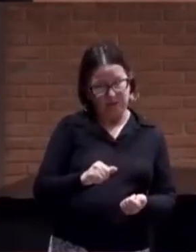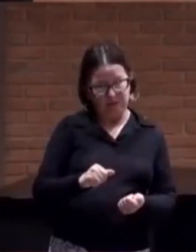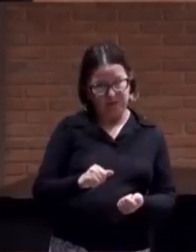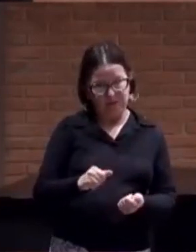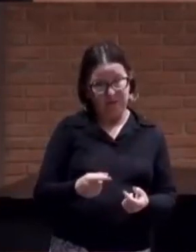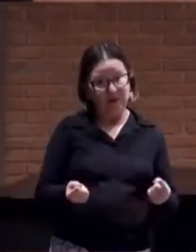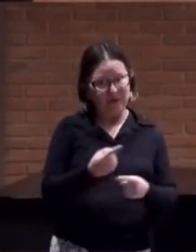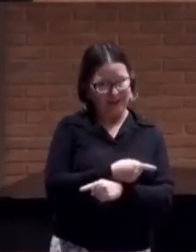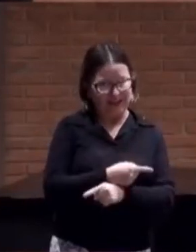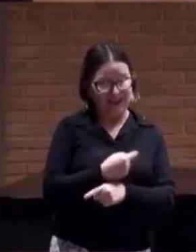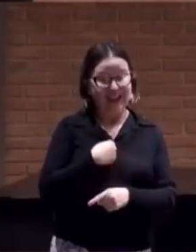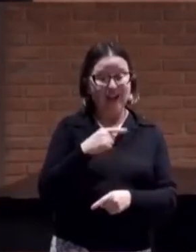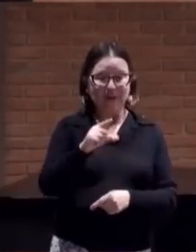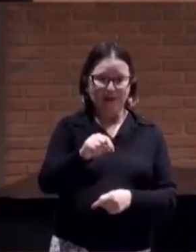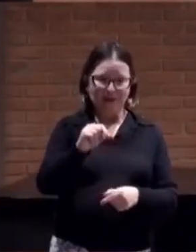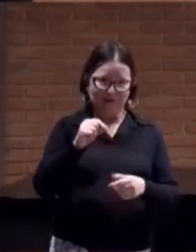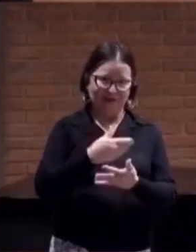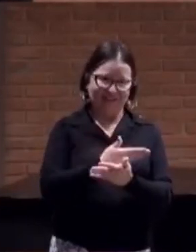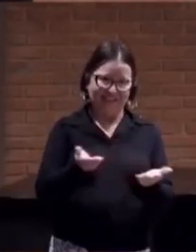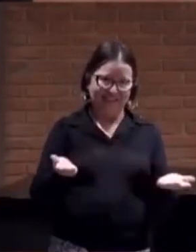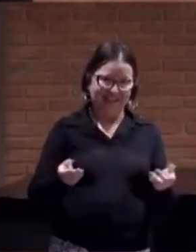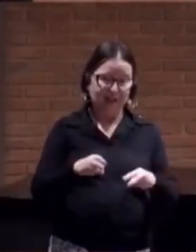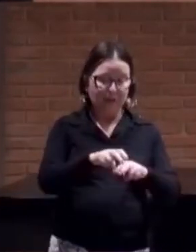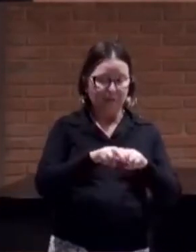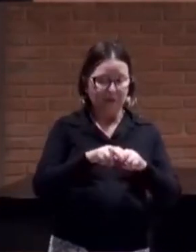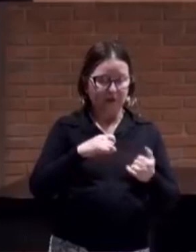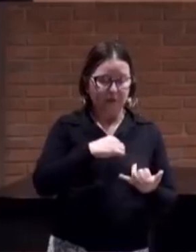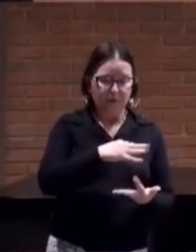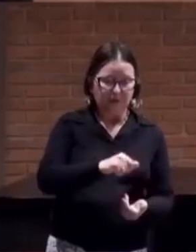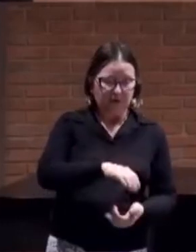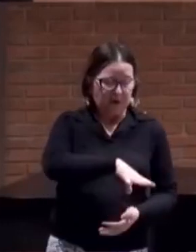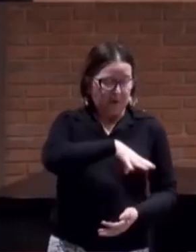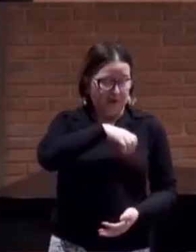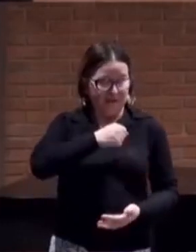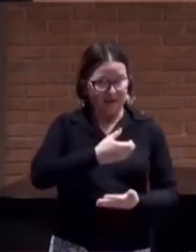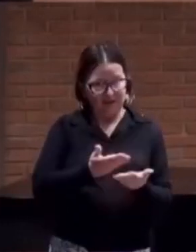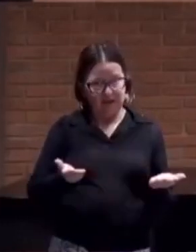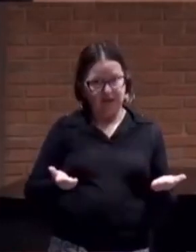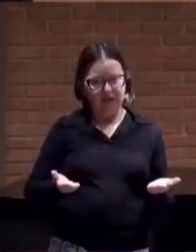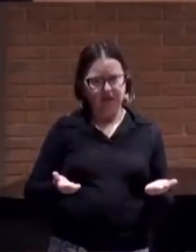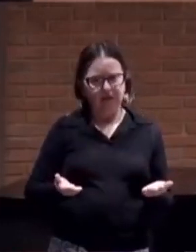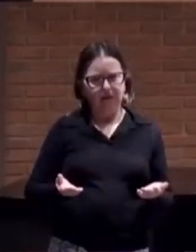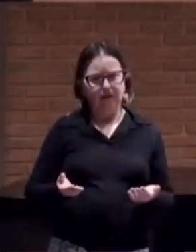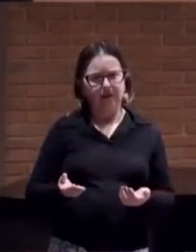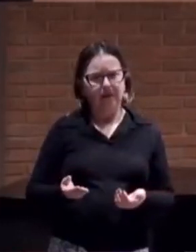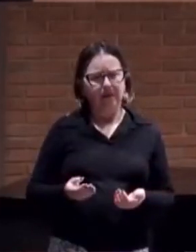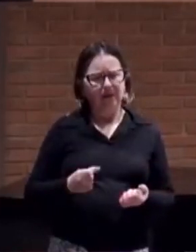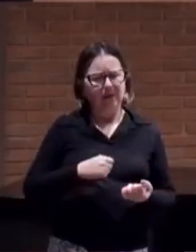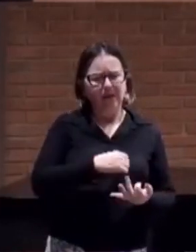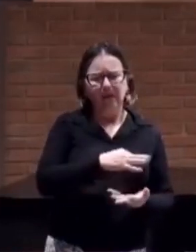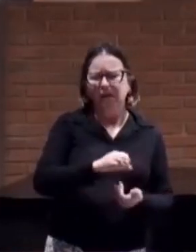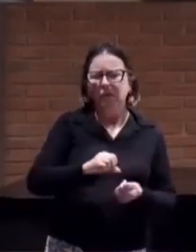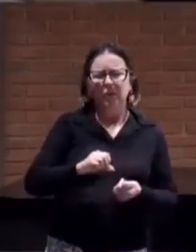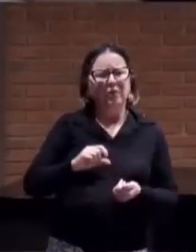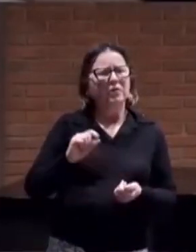dele vos escolhi, por isso o mundo vos odeia. Que mundo é este aí, meus